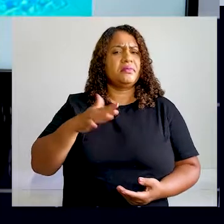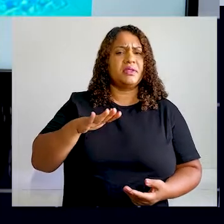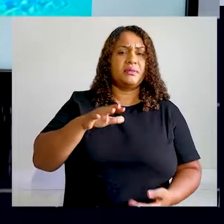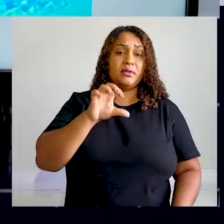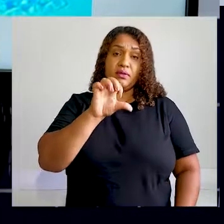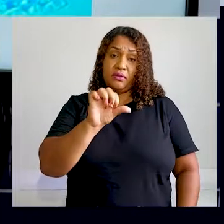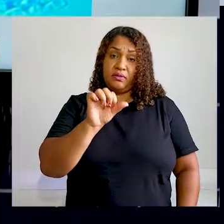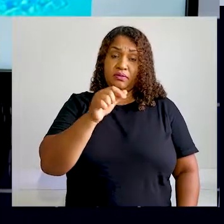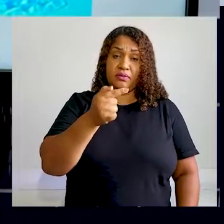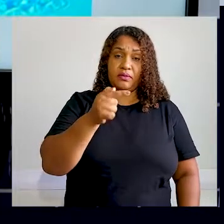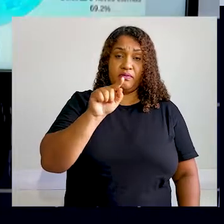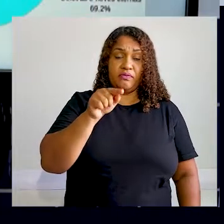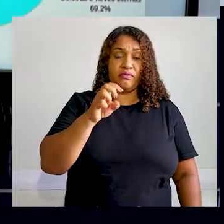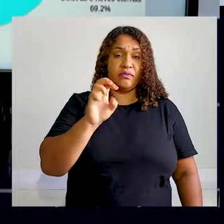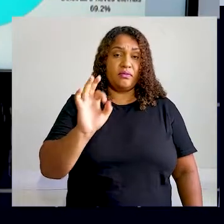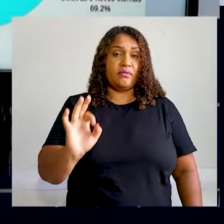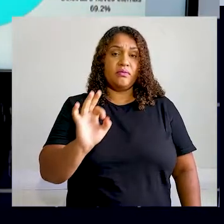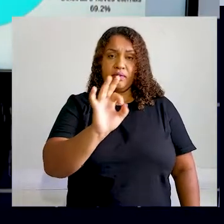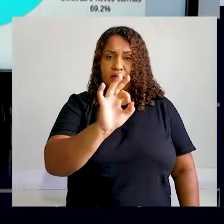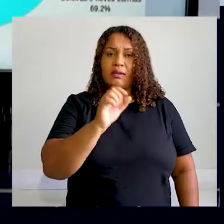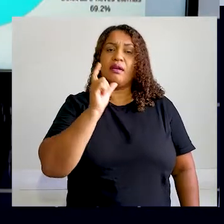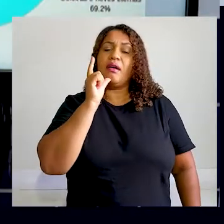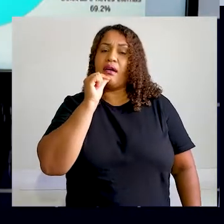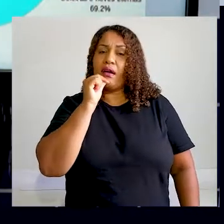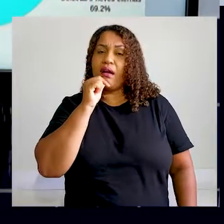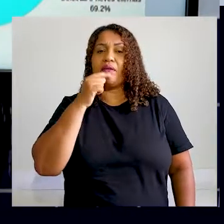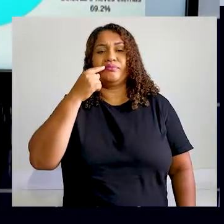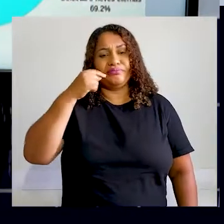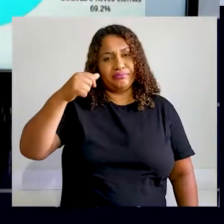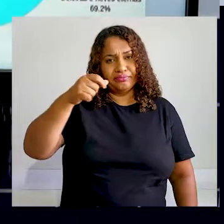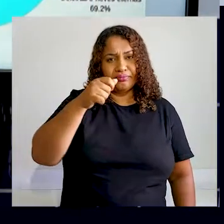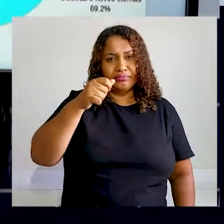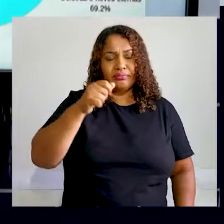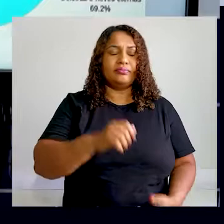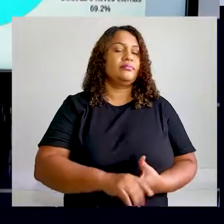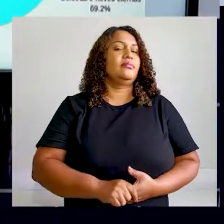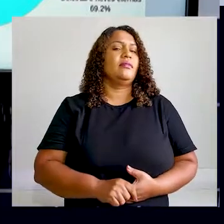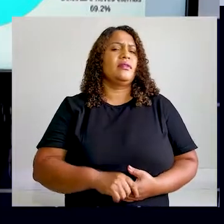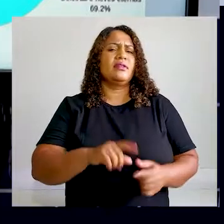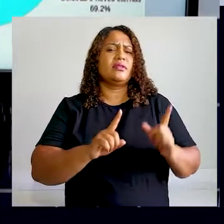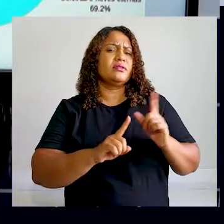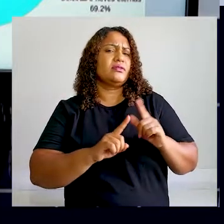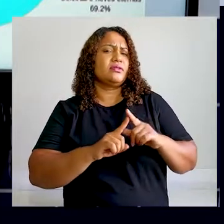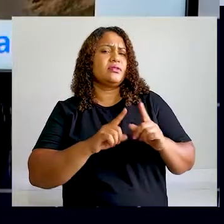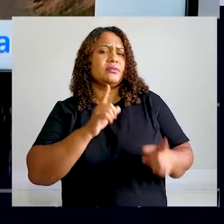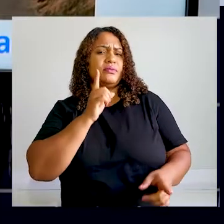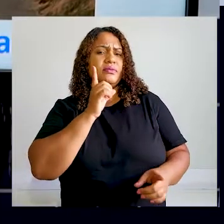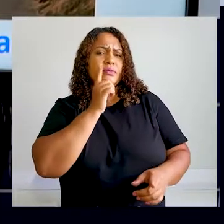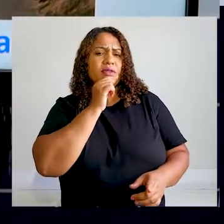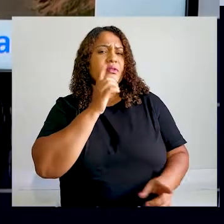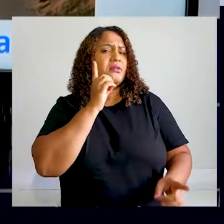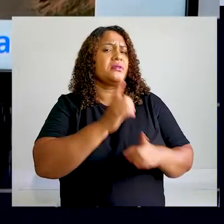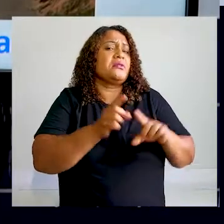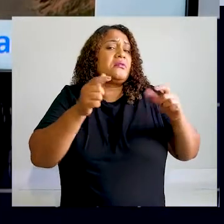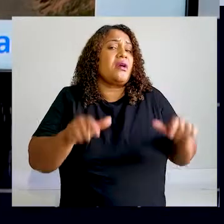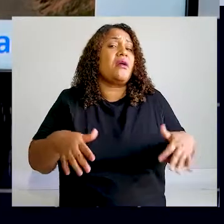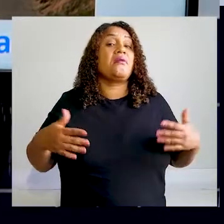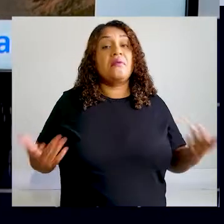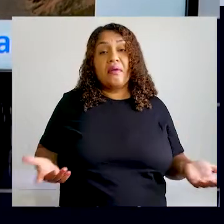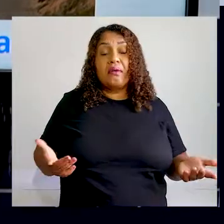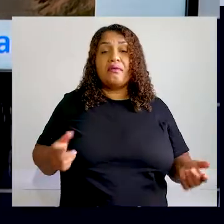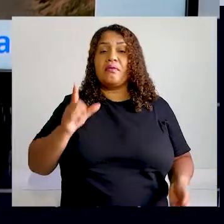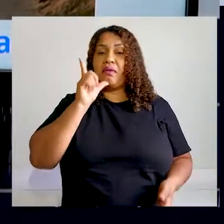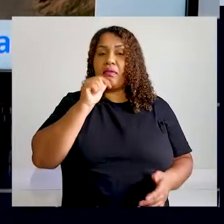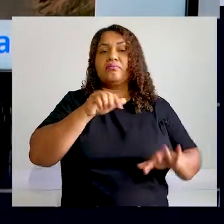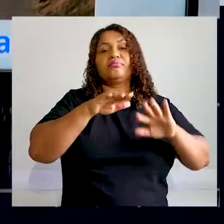mundo, cerca de 97,5% é salgada. Esse tipo de água é encontrado nos oceanos e